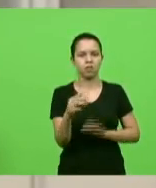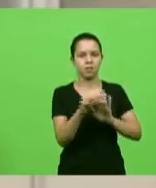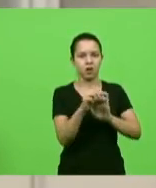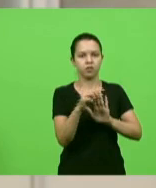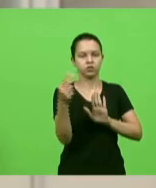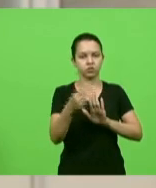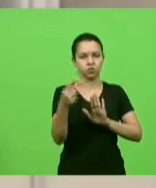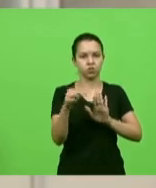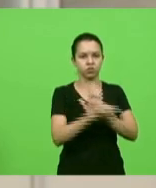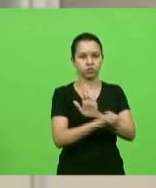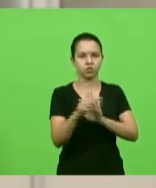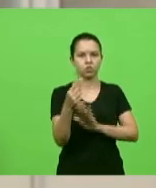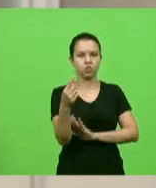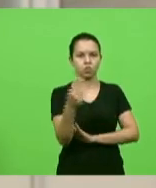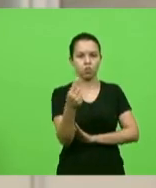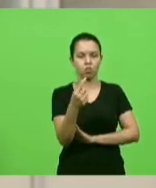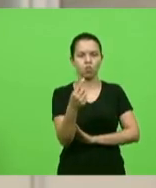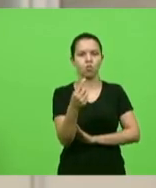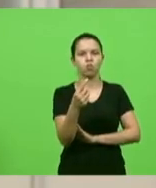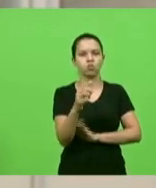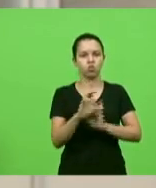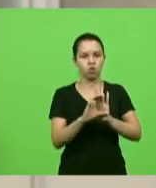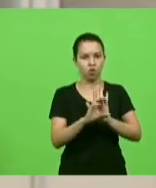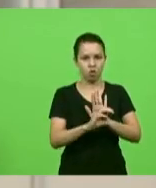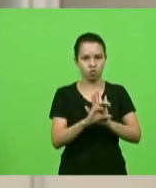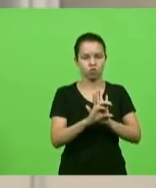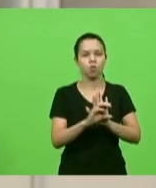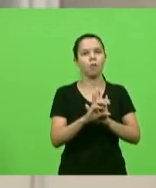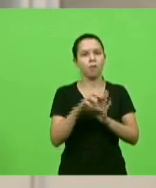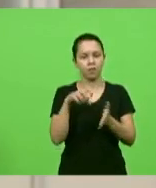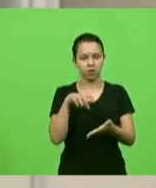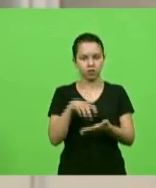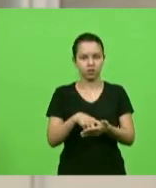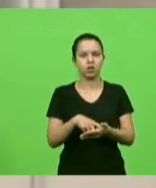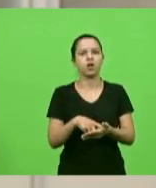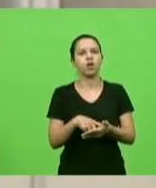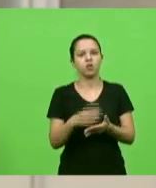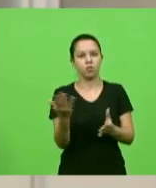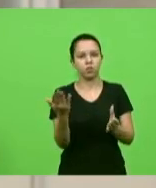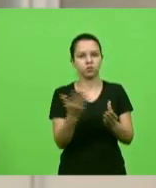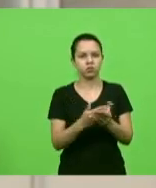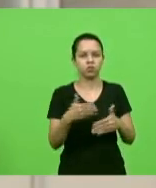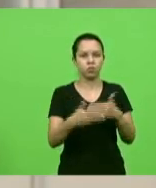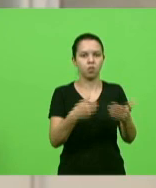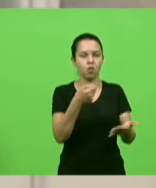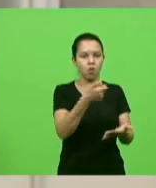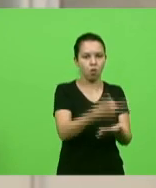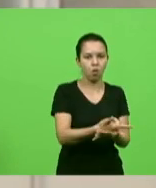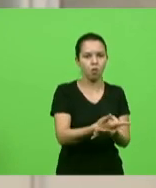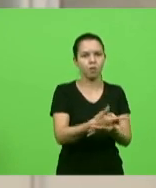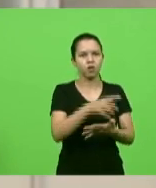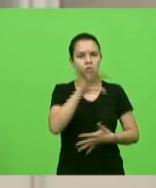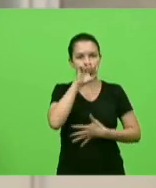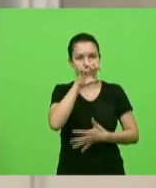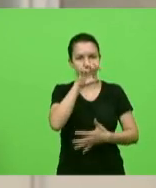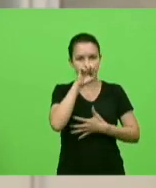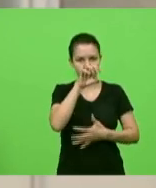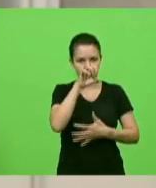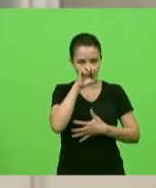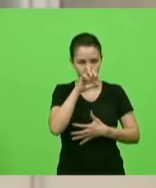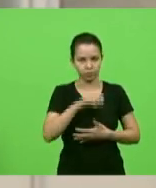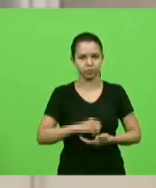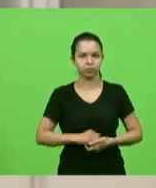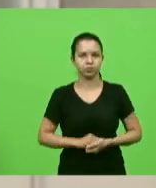2º inciso 1 do Código Penal relativamente ao processo de público dos respiradores Mecânicos